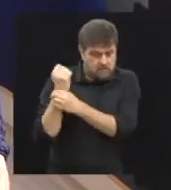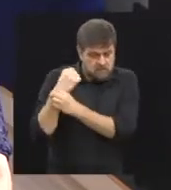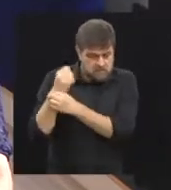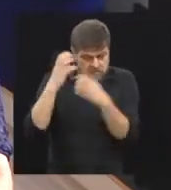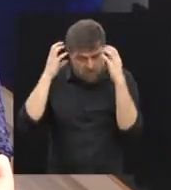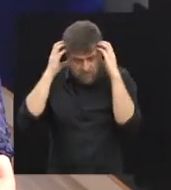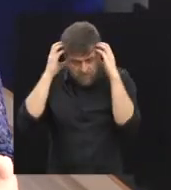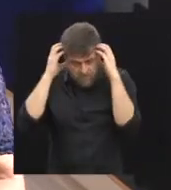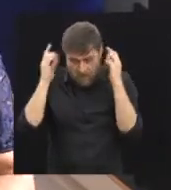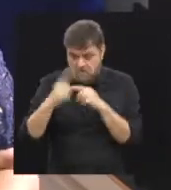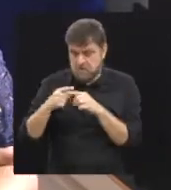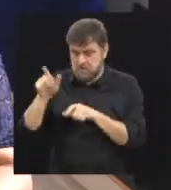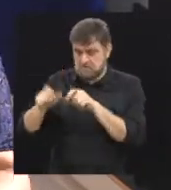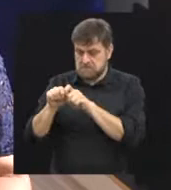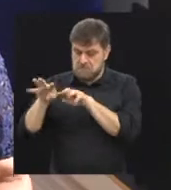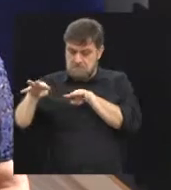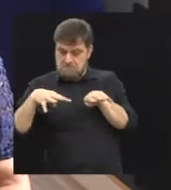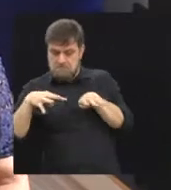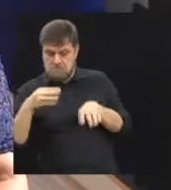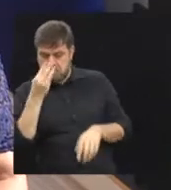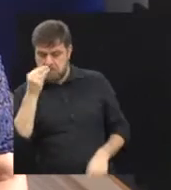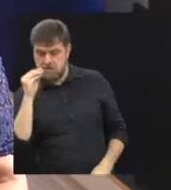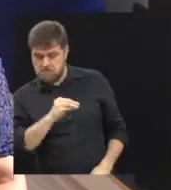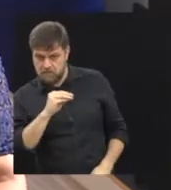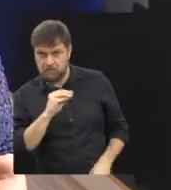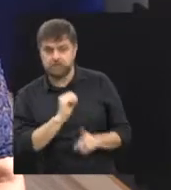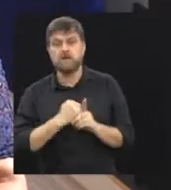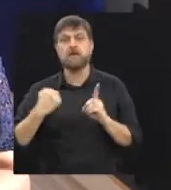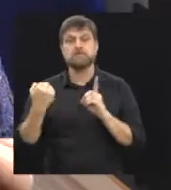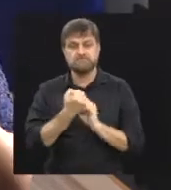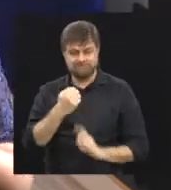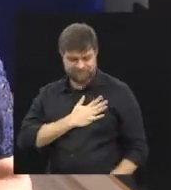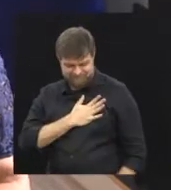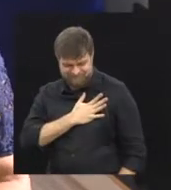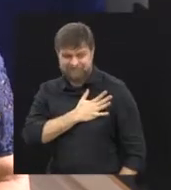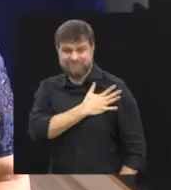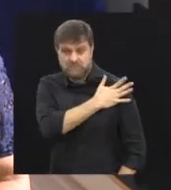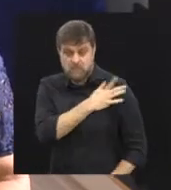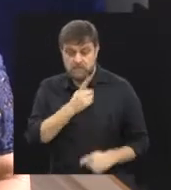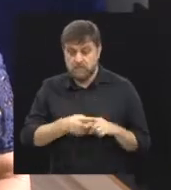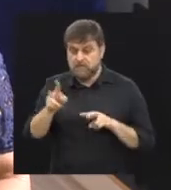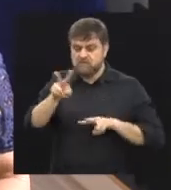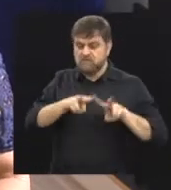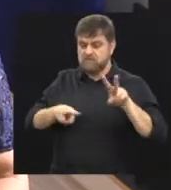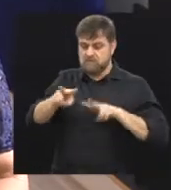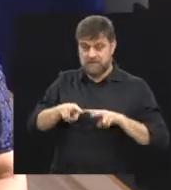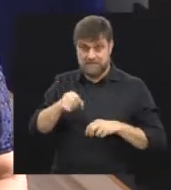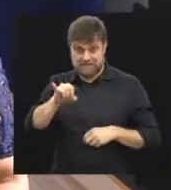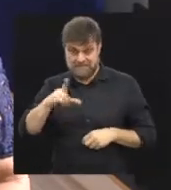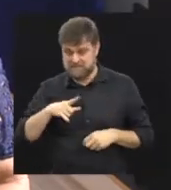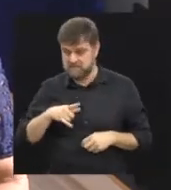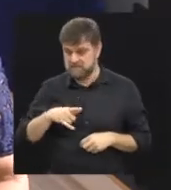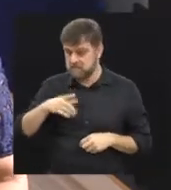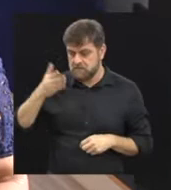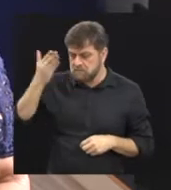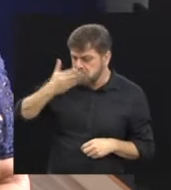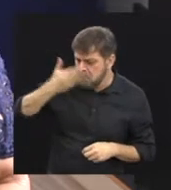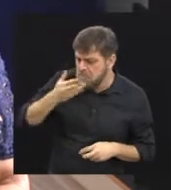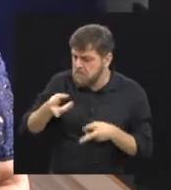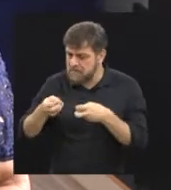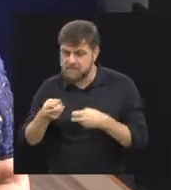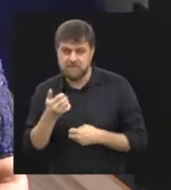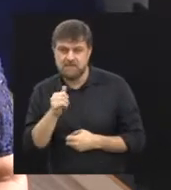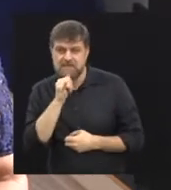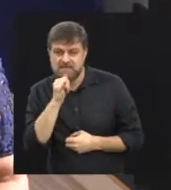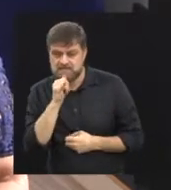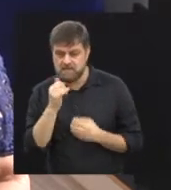as pessoas vão discriminar. E a sociedade discrimina principalmente pelo visual. Se é uma coisa que não é aparente, como é o